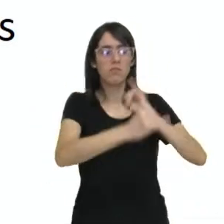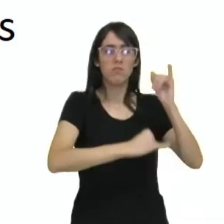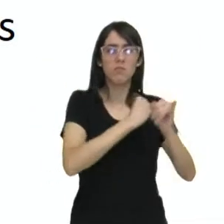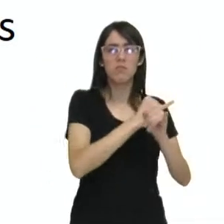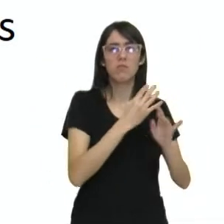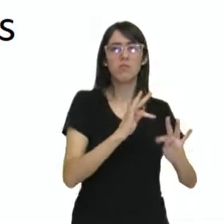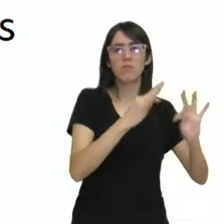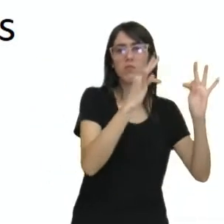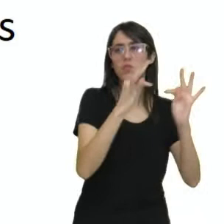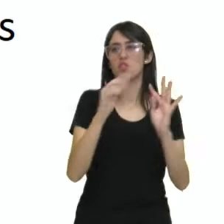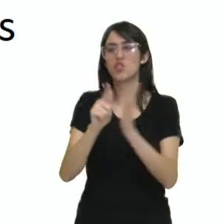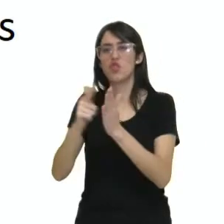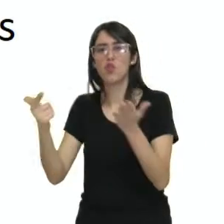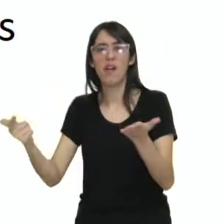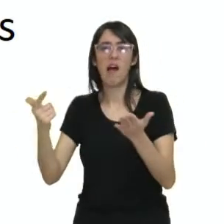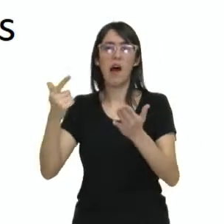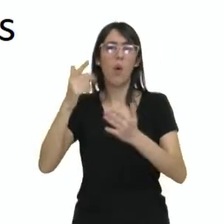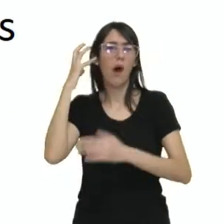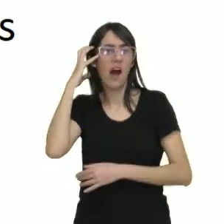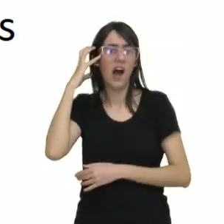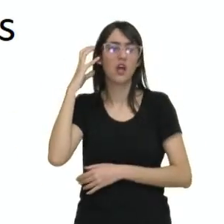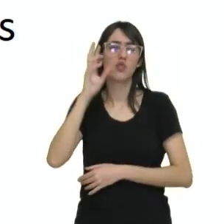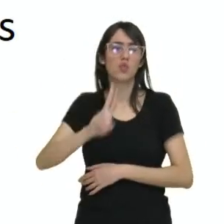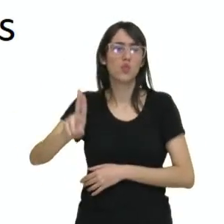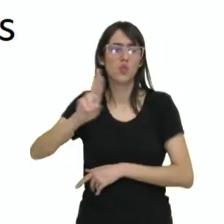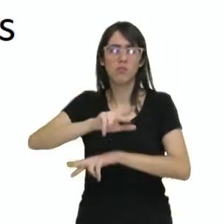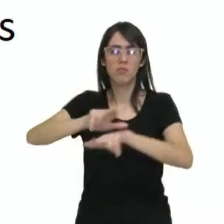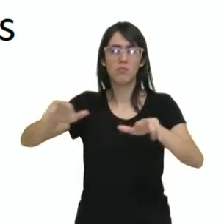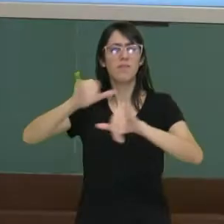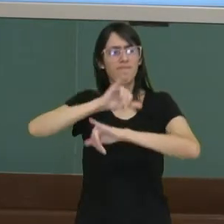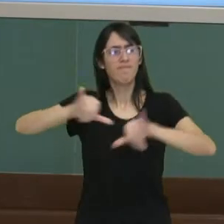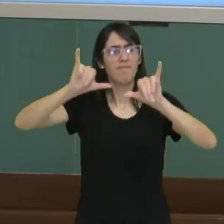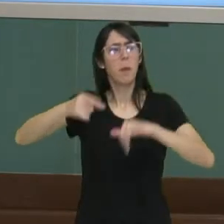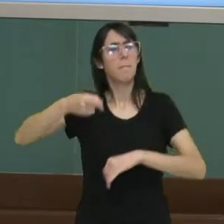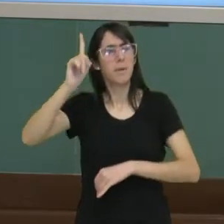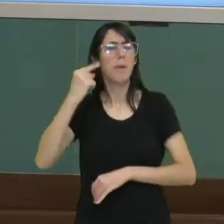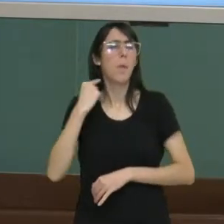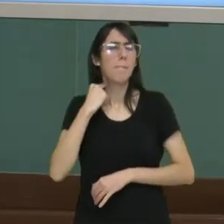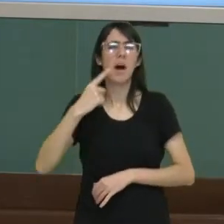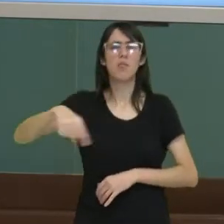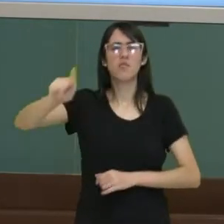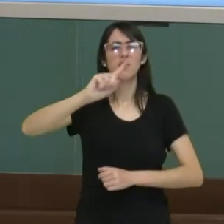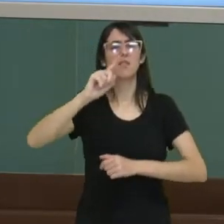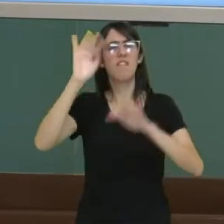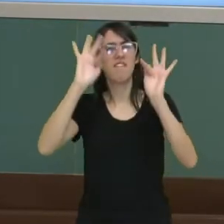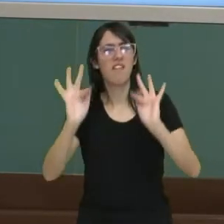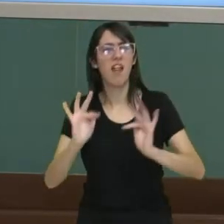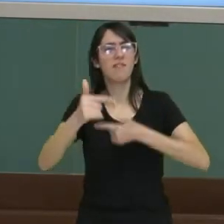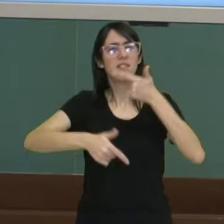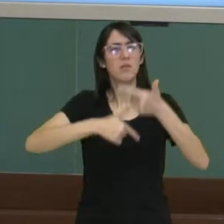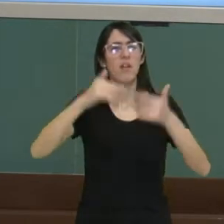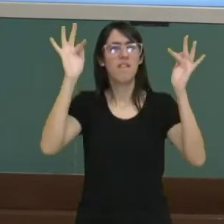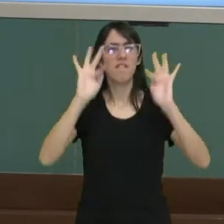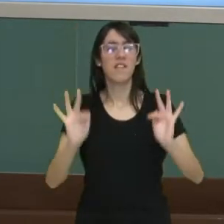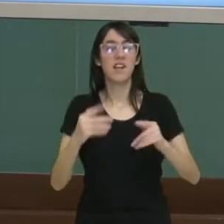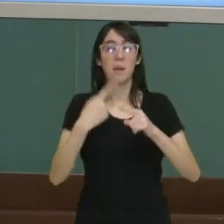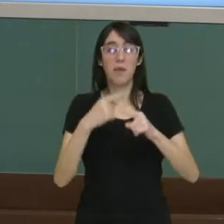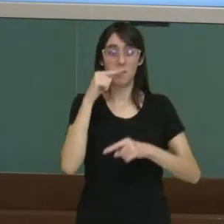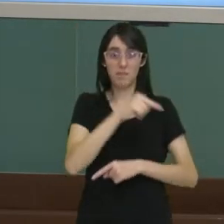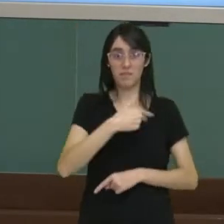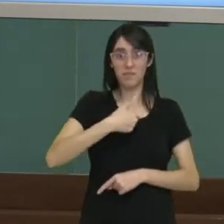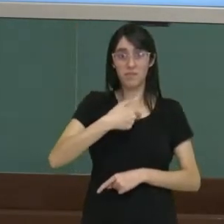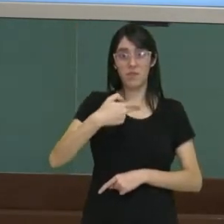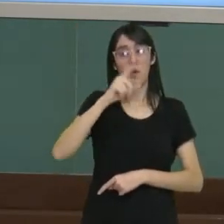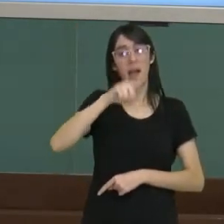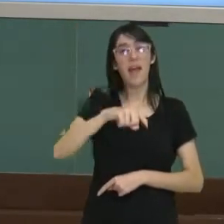do jornal, para anunciar muito o 1º de maio, para o trabalhador ir feliz pro 1º de maio. Porque ele vai ser o pai, né, do 1º de